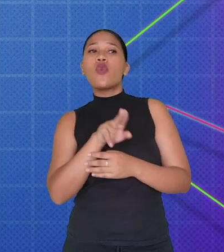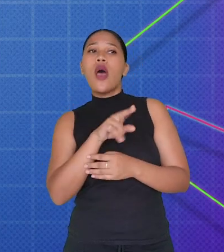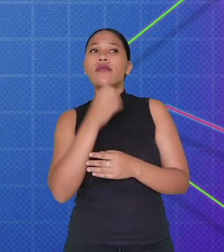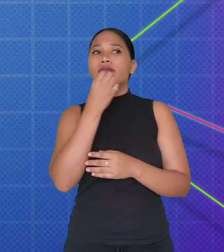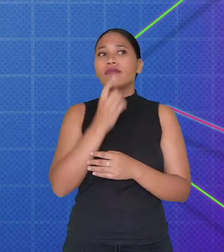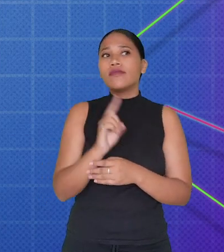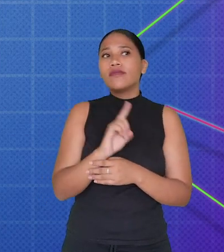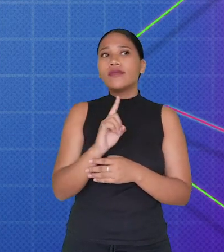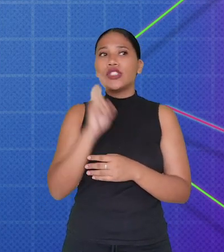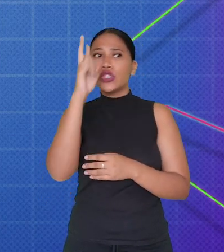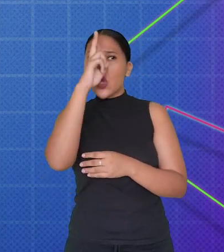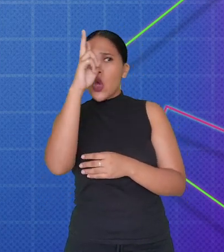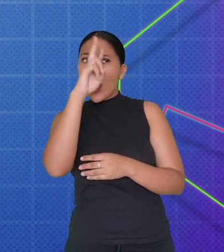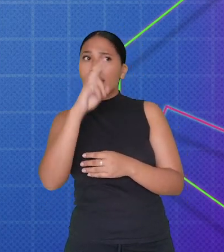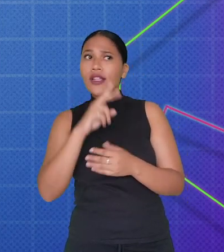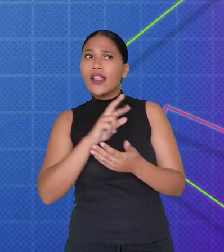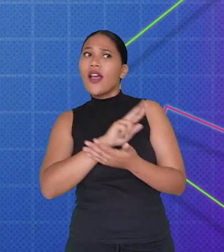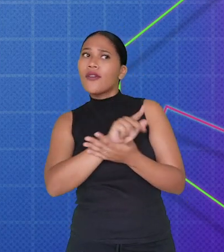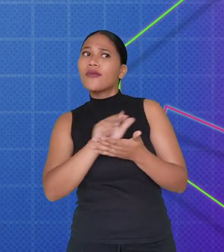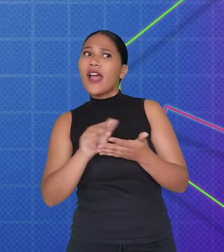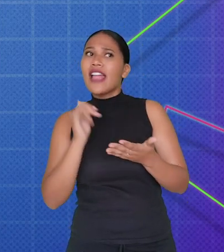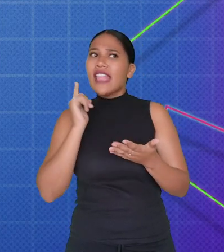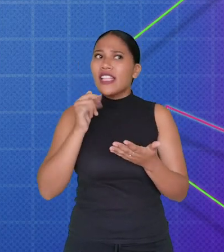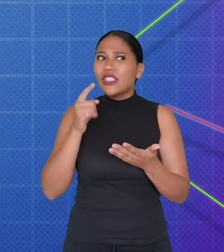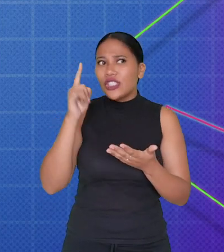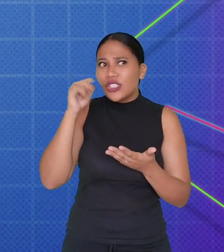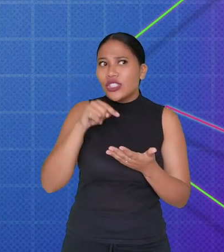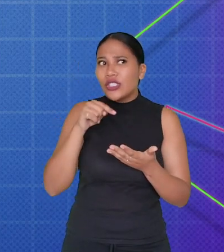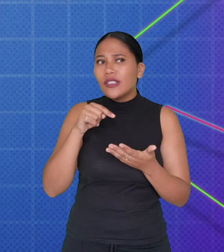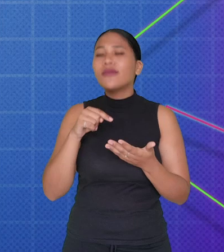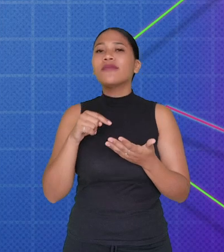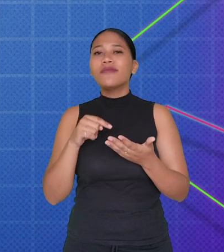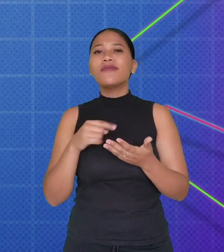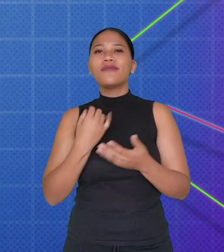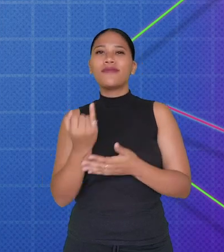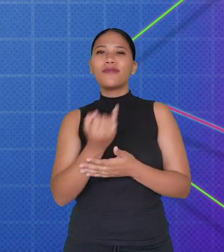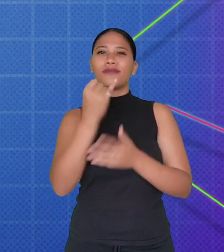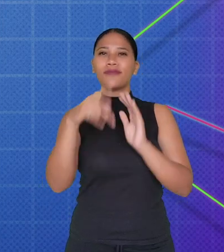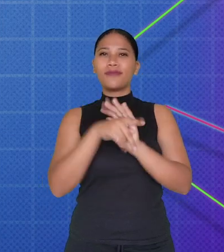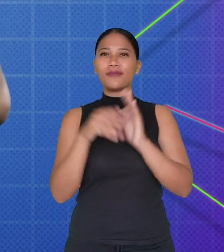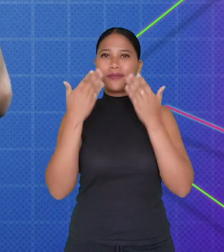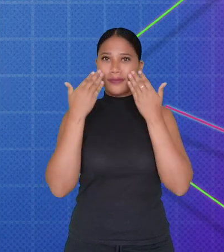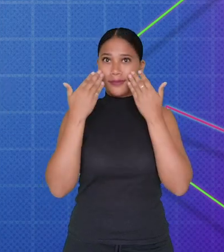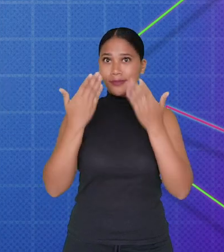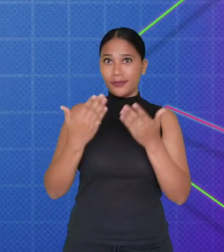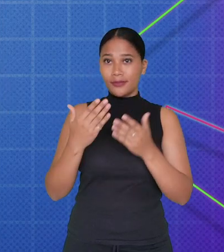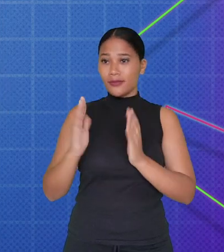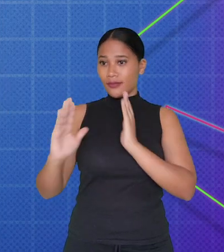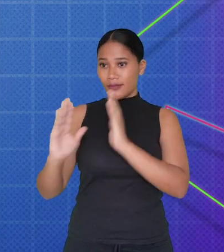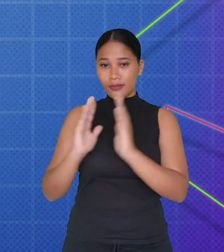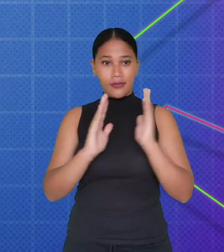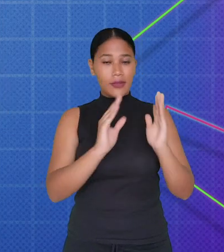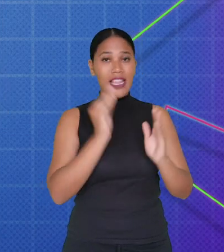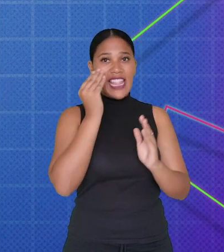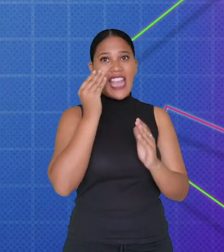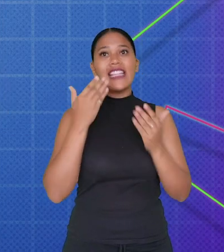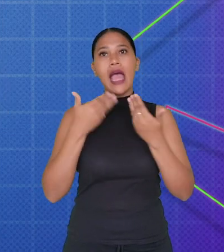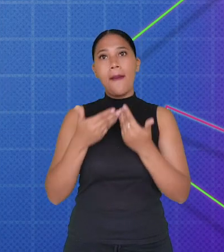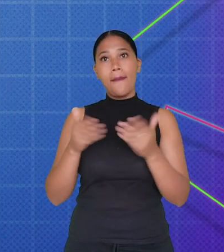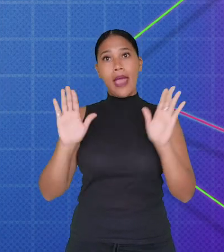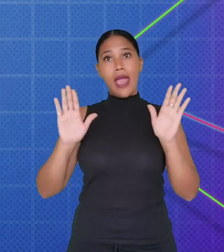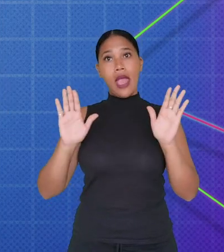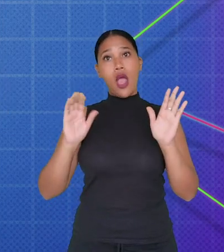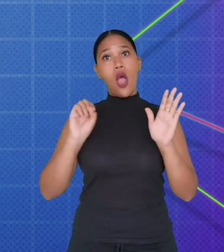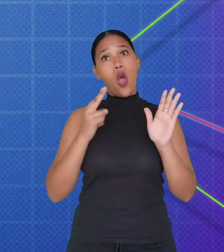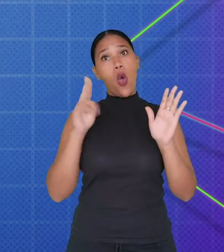usuários sobre a jogabilidade história e outros aspectos do jogo é importante destacar que as fases de teste podem ser abertas